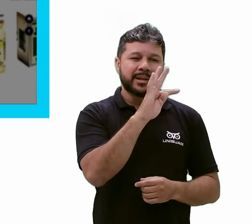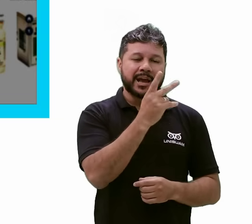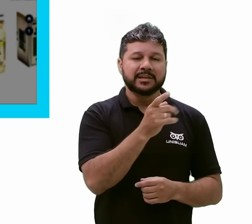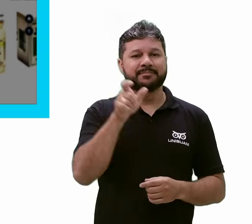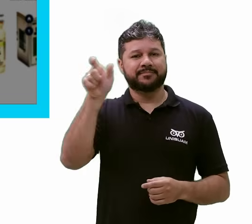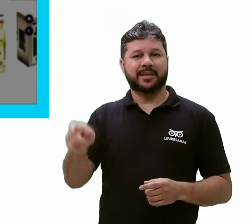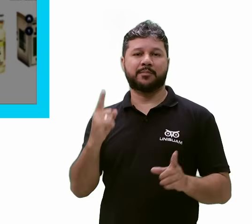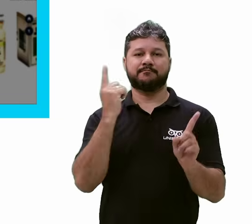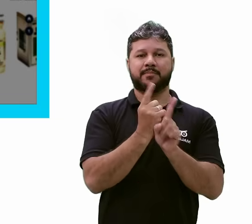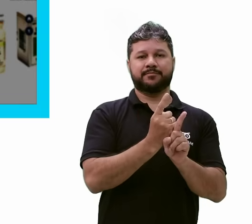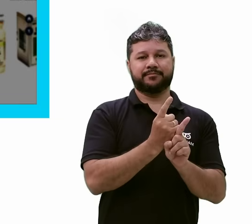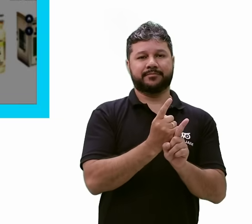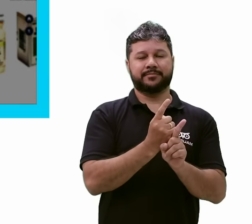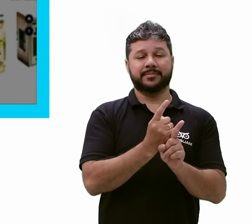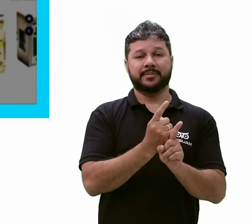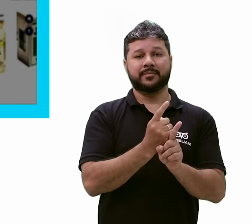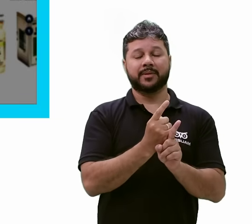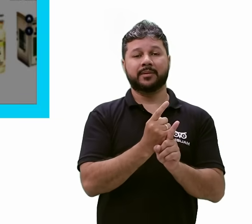do THC.